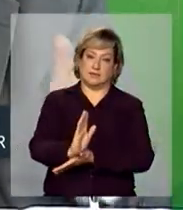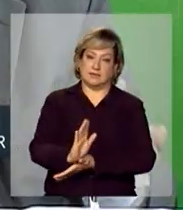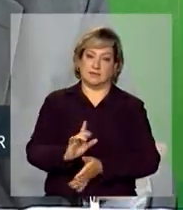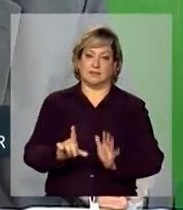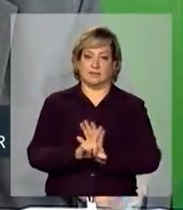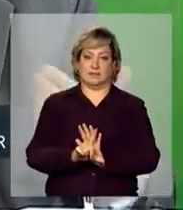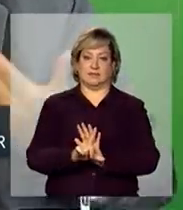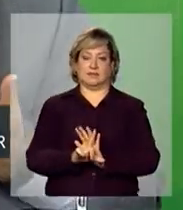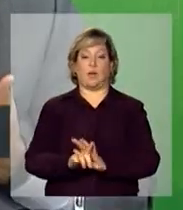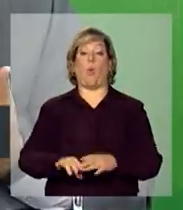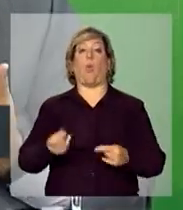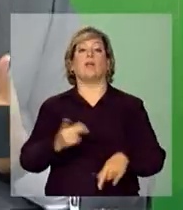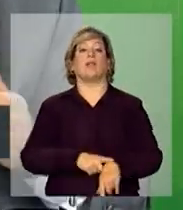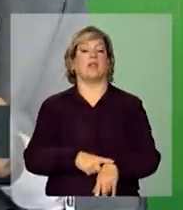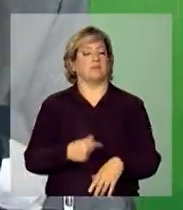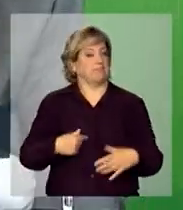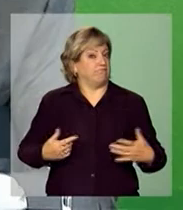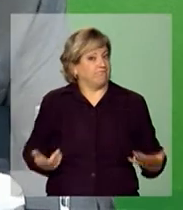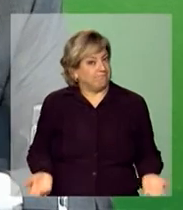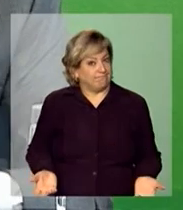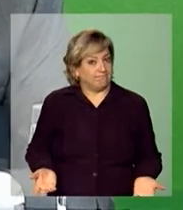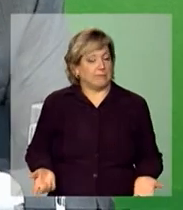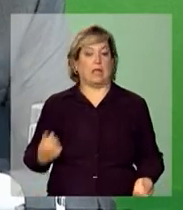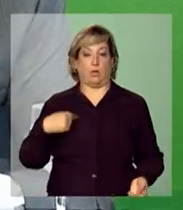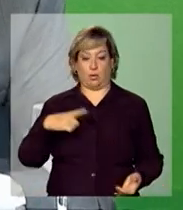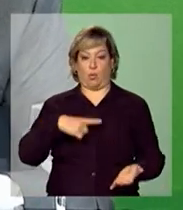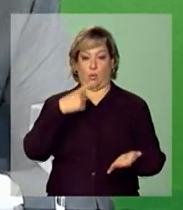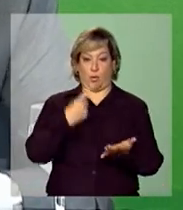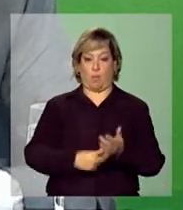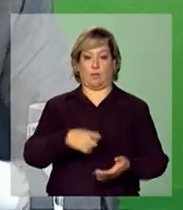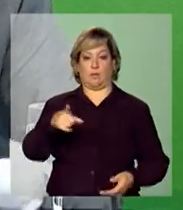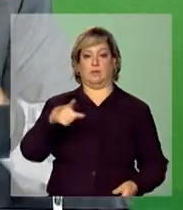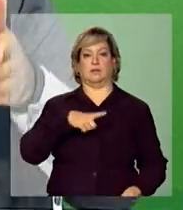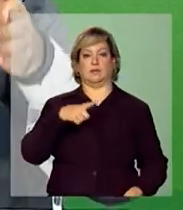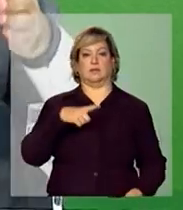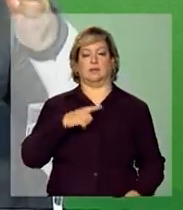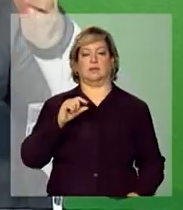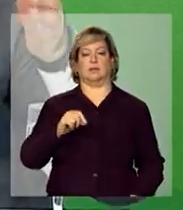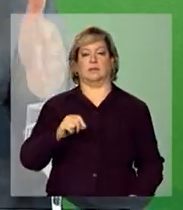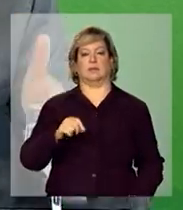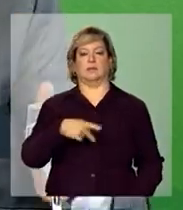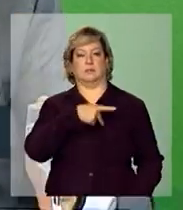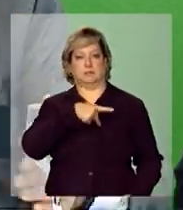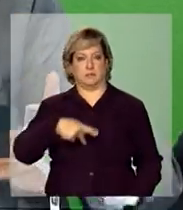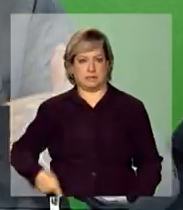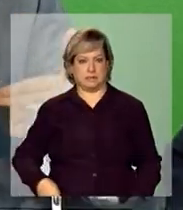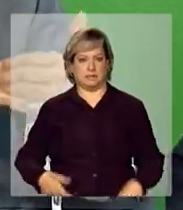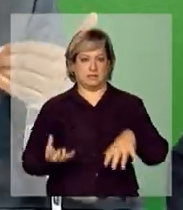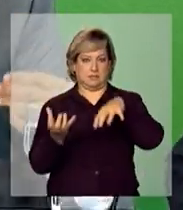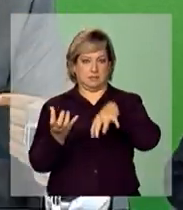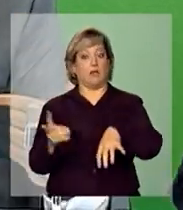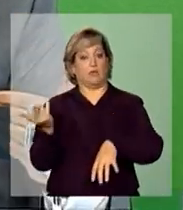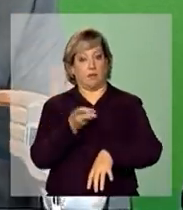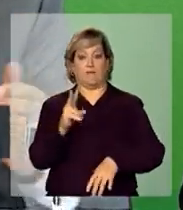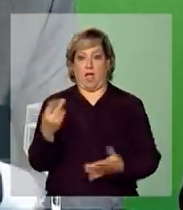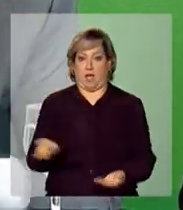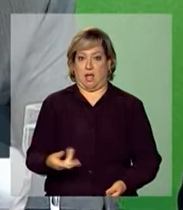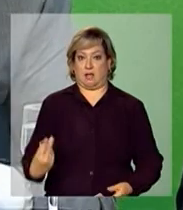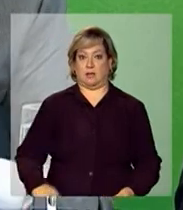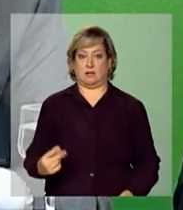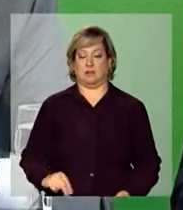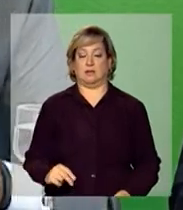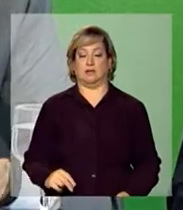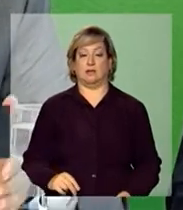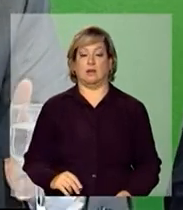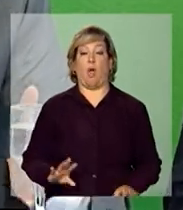Qual o tempo que vai demorar isso eu não sei eu tenho um compromisso do presidente Henrique Eduardo Alves e do presidente Renan que vão acelerar a